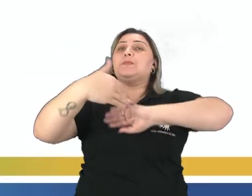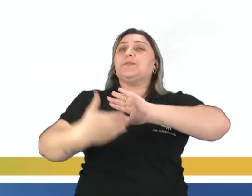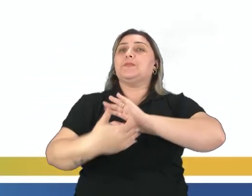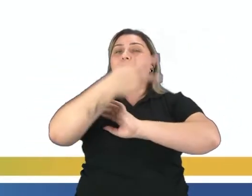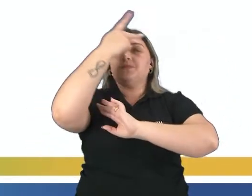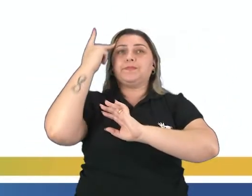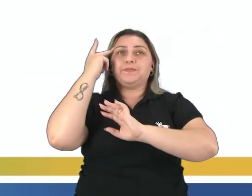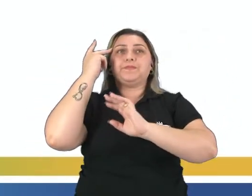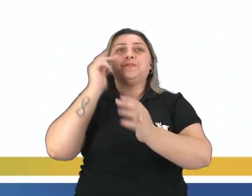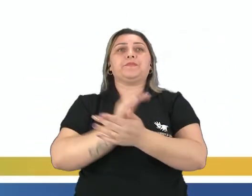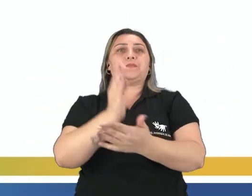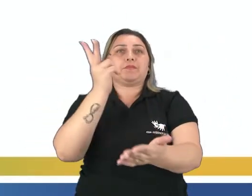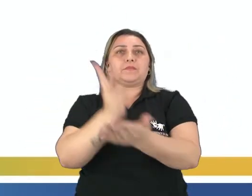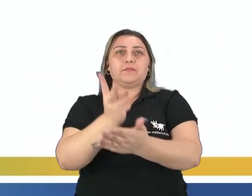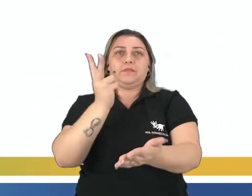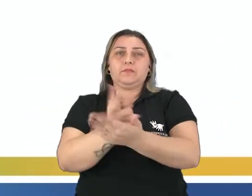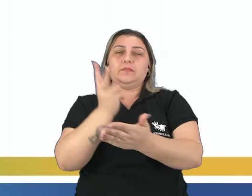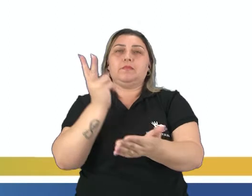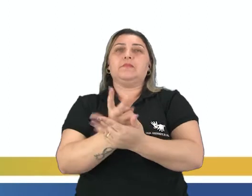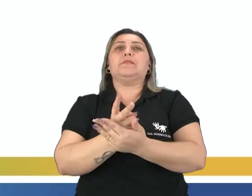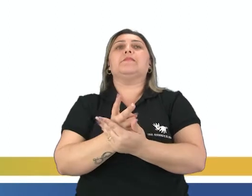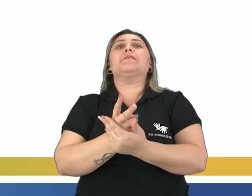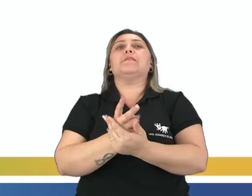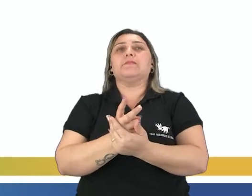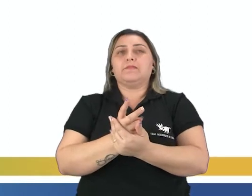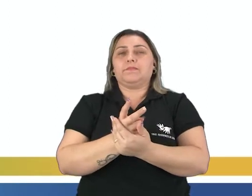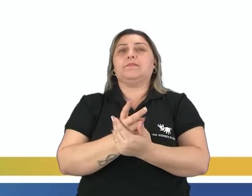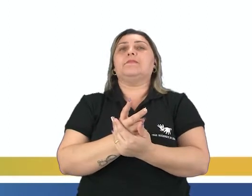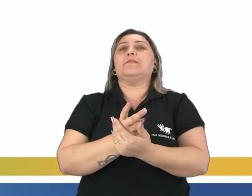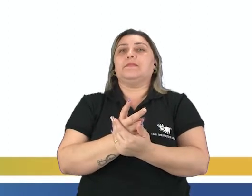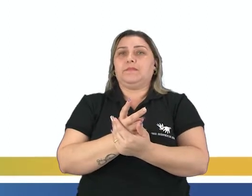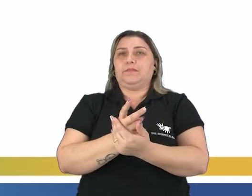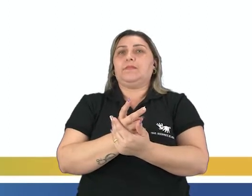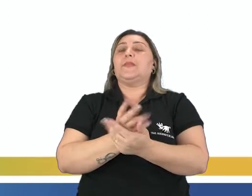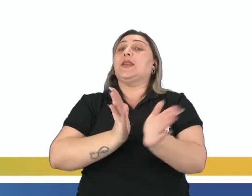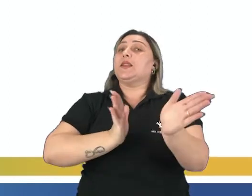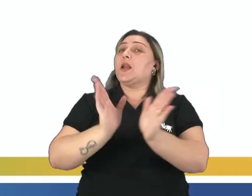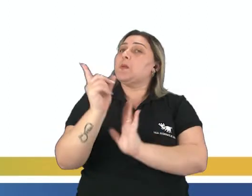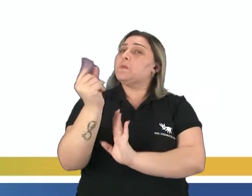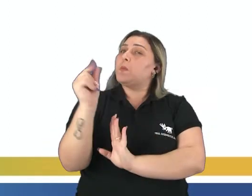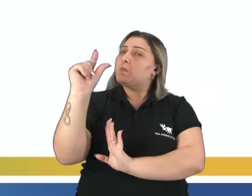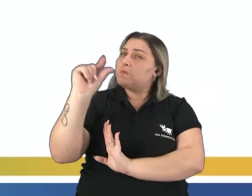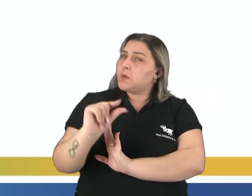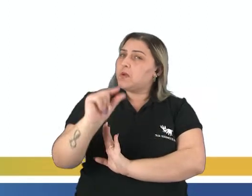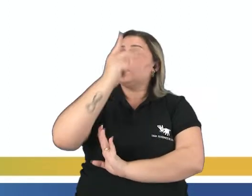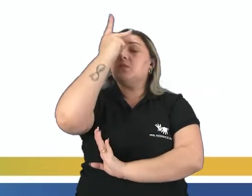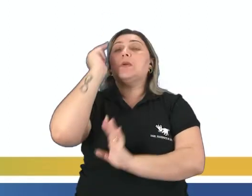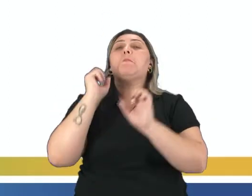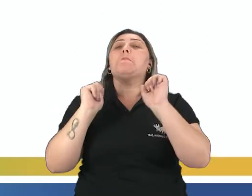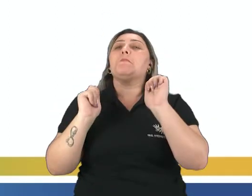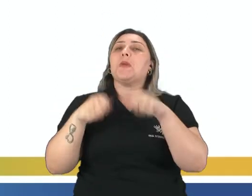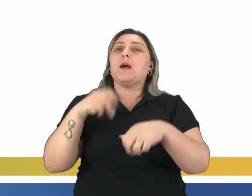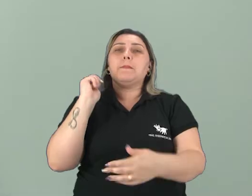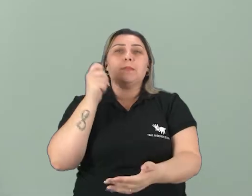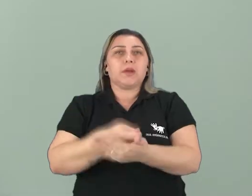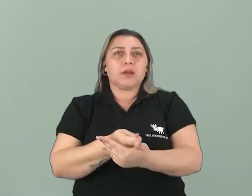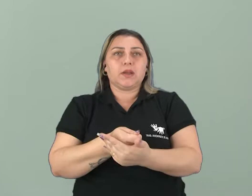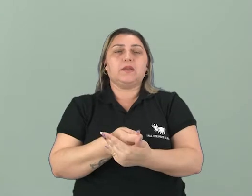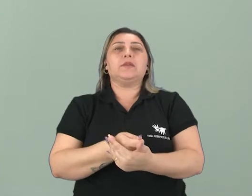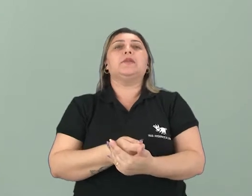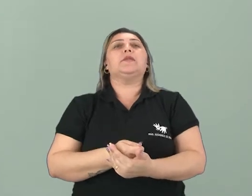pessoas, né? Sempre e também sempre era muito acessível financeiramente para as pessoas, né? Para